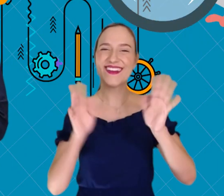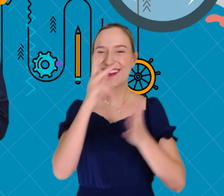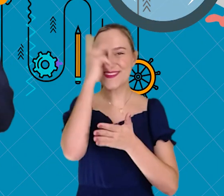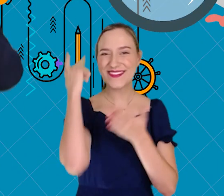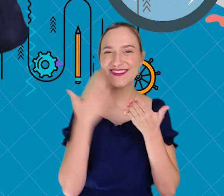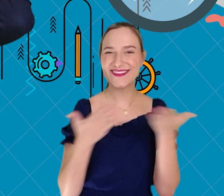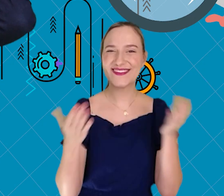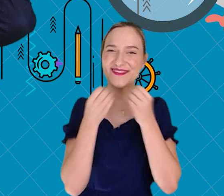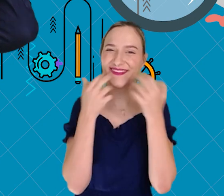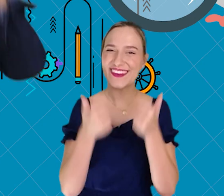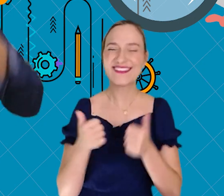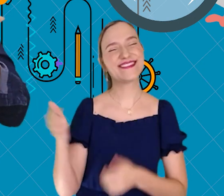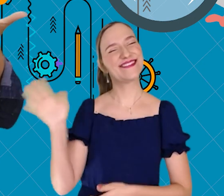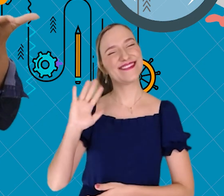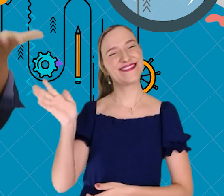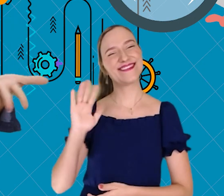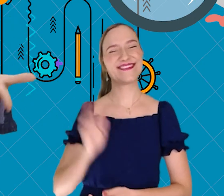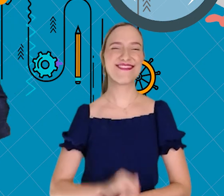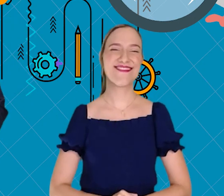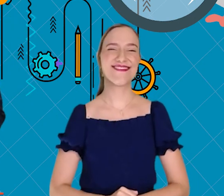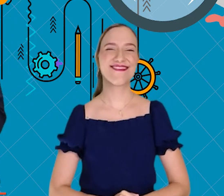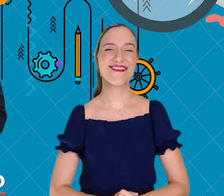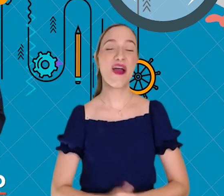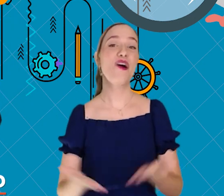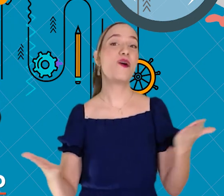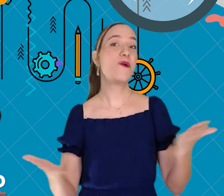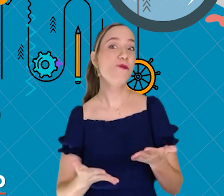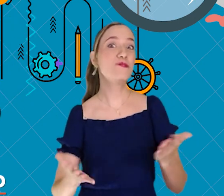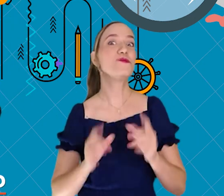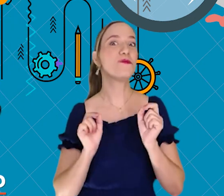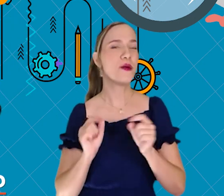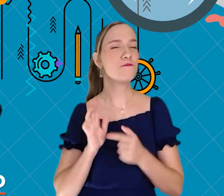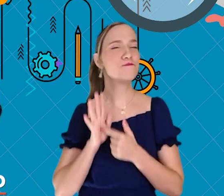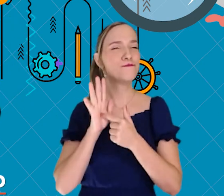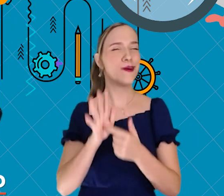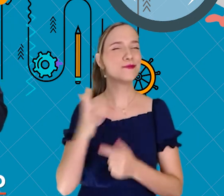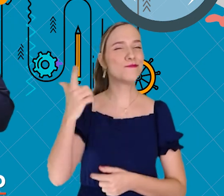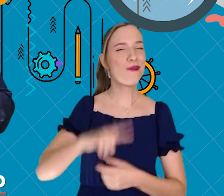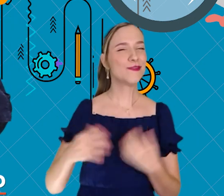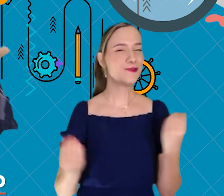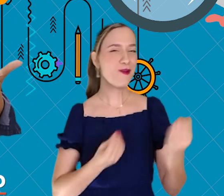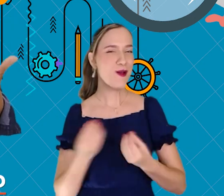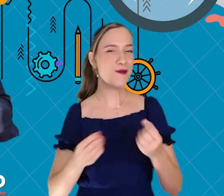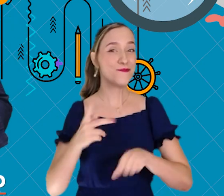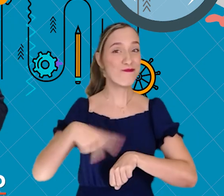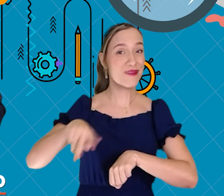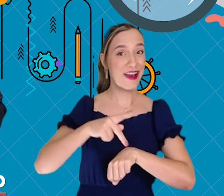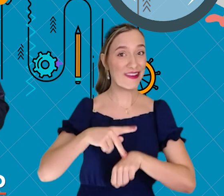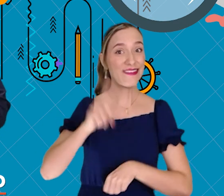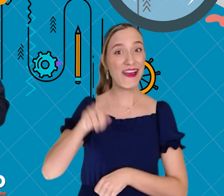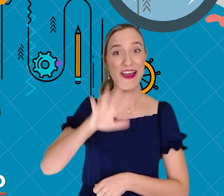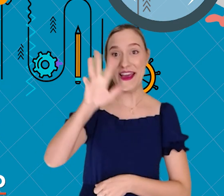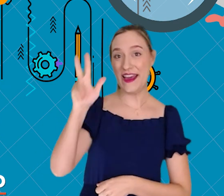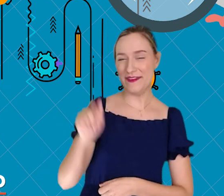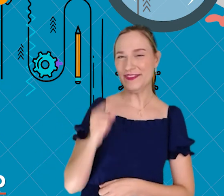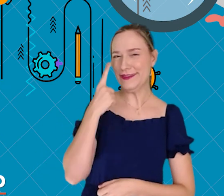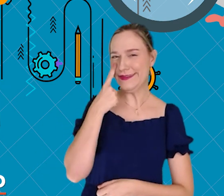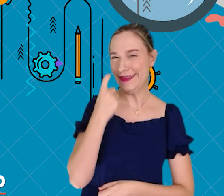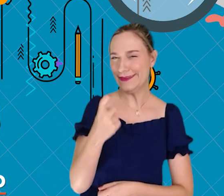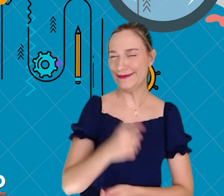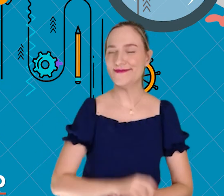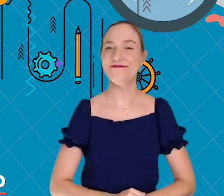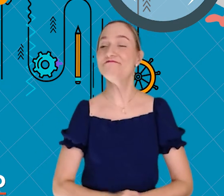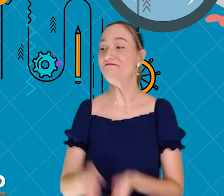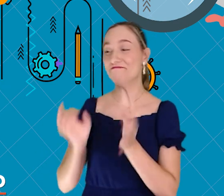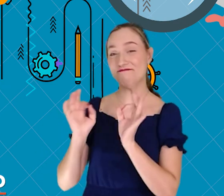Olá pessoal, tudo bem? Oi, gente! Hoje conheceremos um pouco mais sobre o país africano, bem interessante. Isso